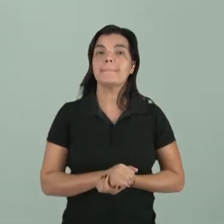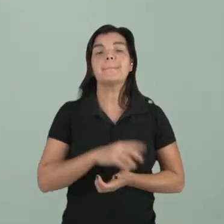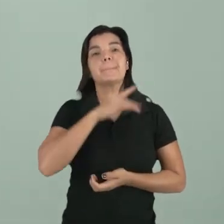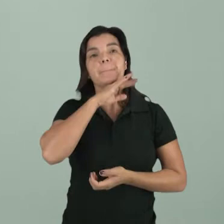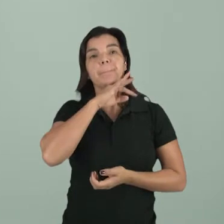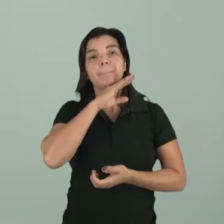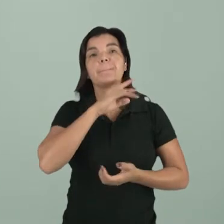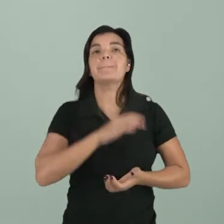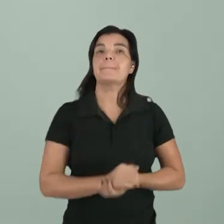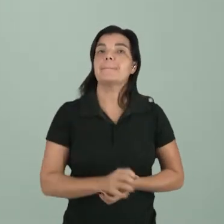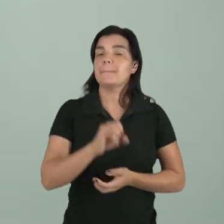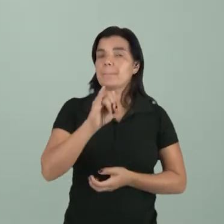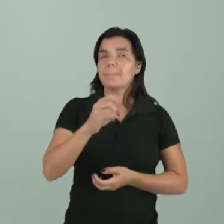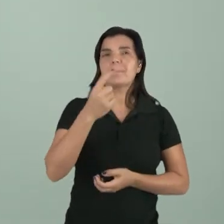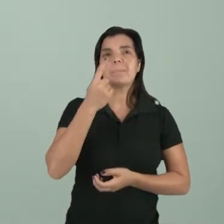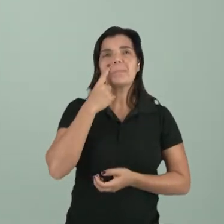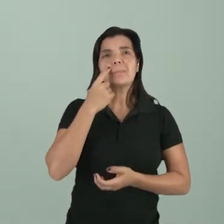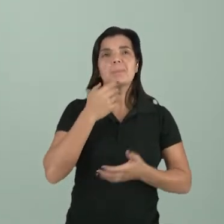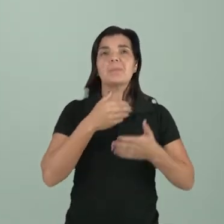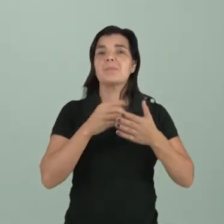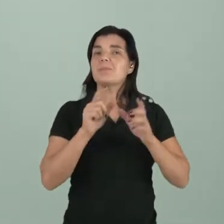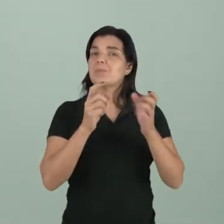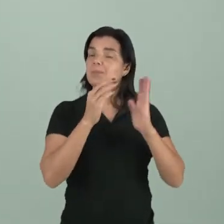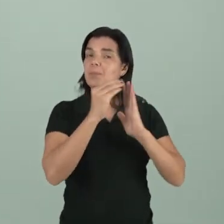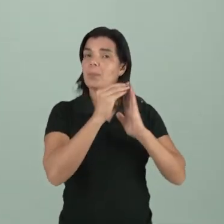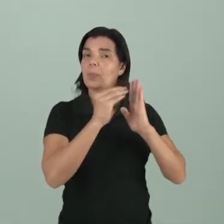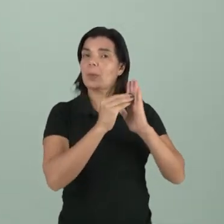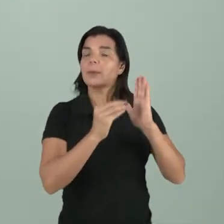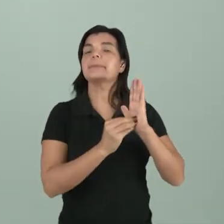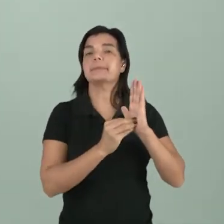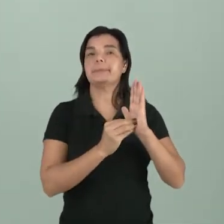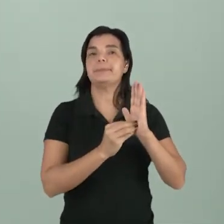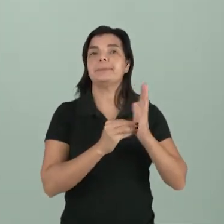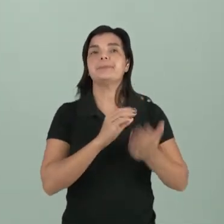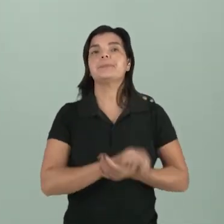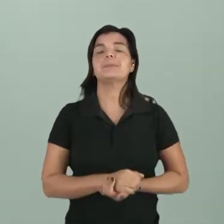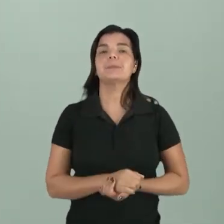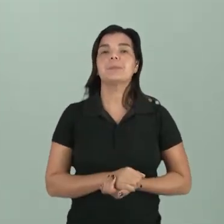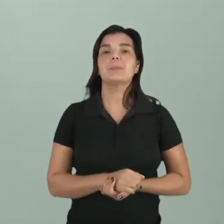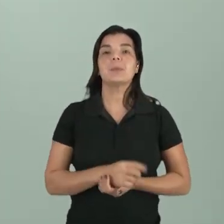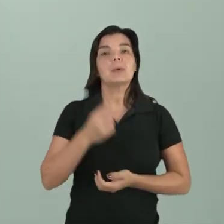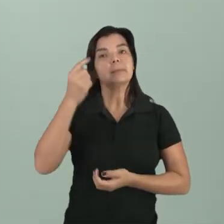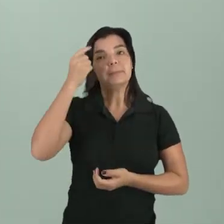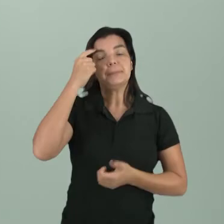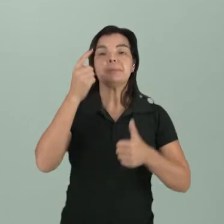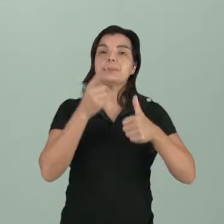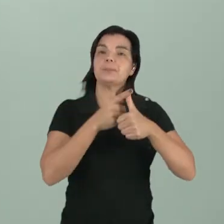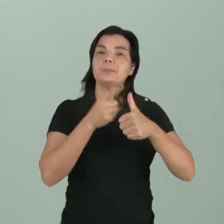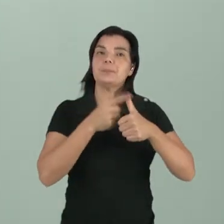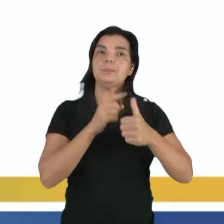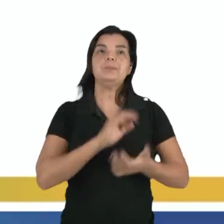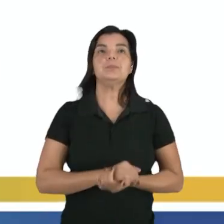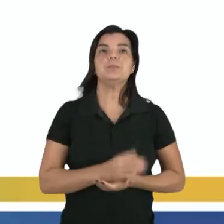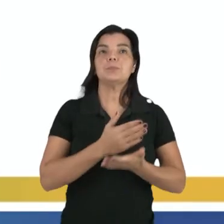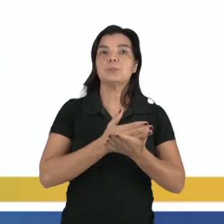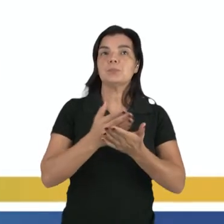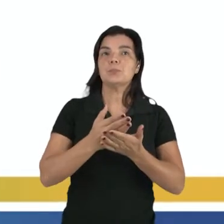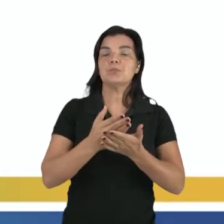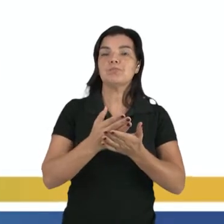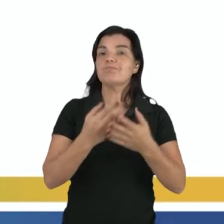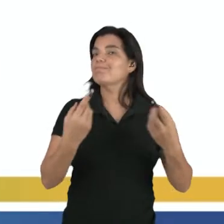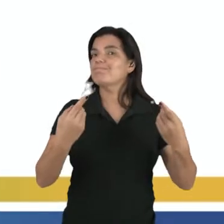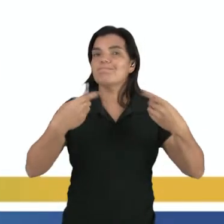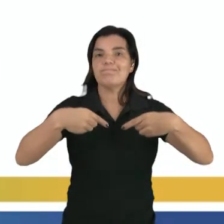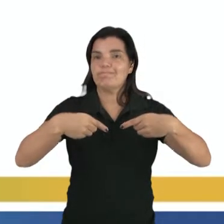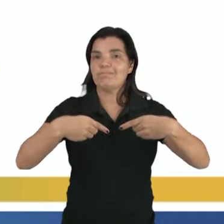ficar muito ruim, né? Se você cometer qualquer um desses pecados. Então vamos pensar no primeiro, o